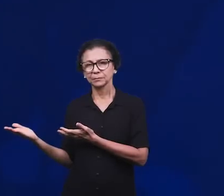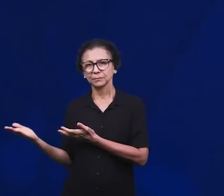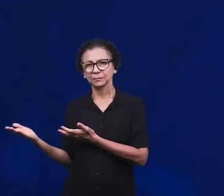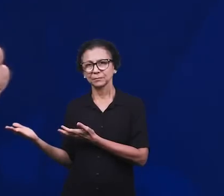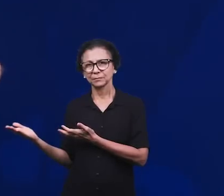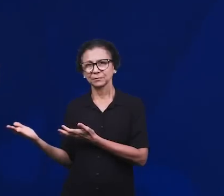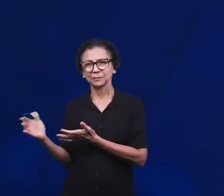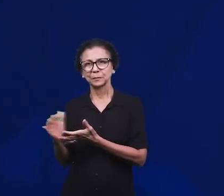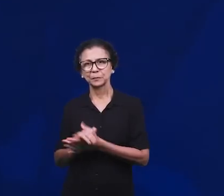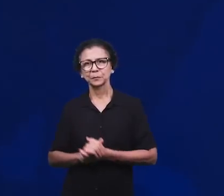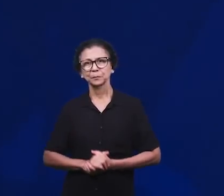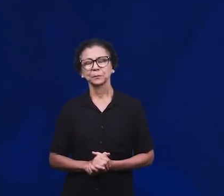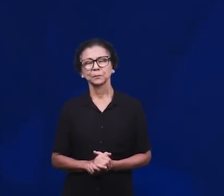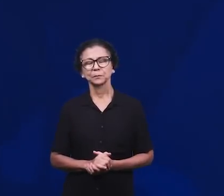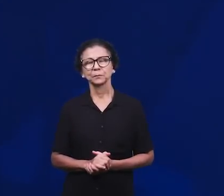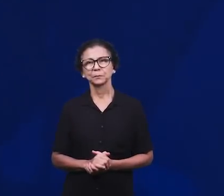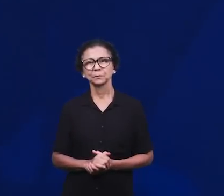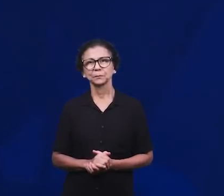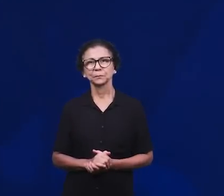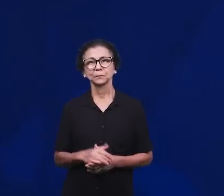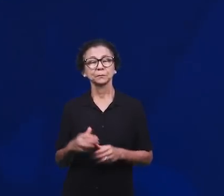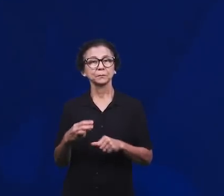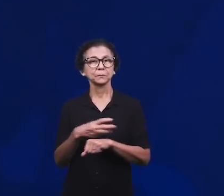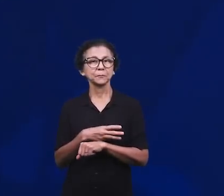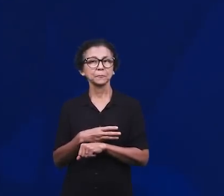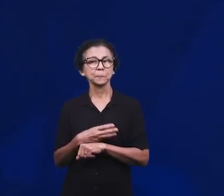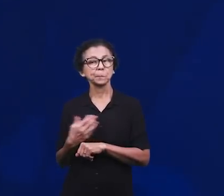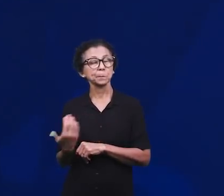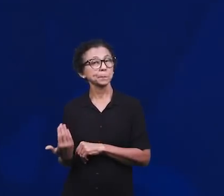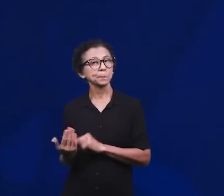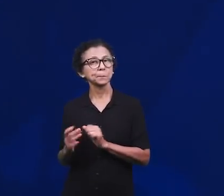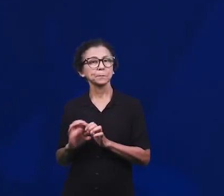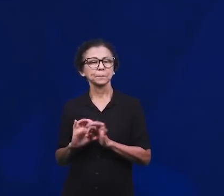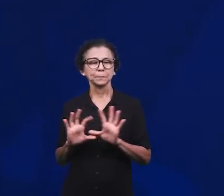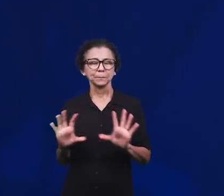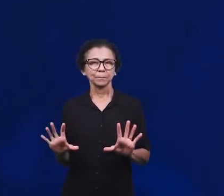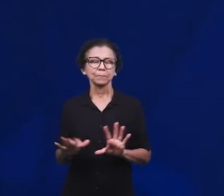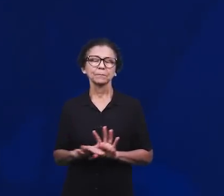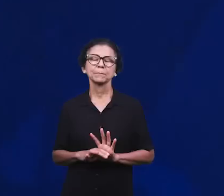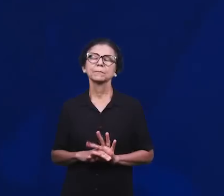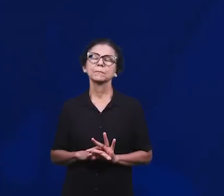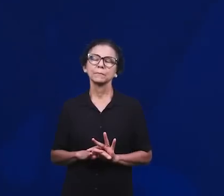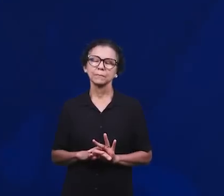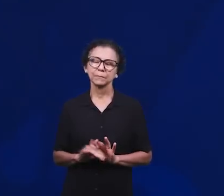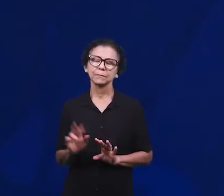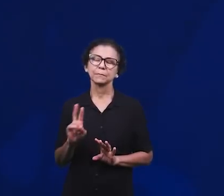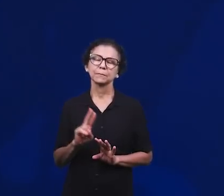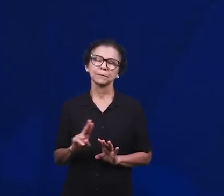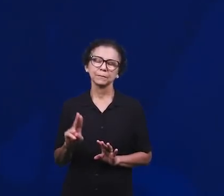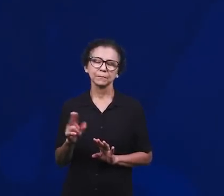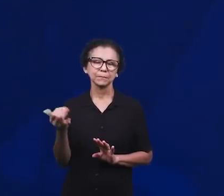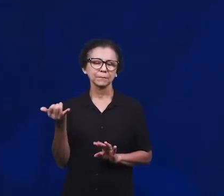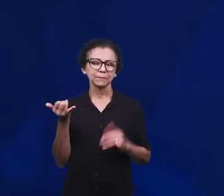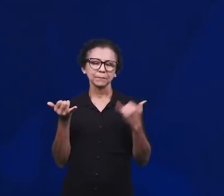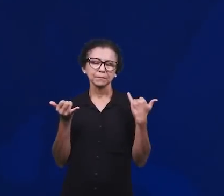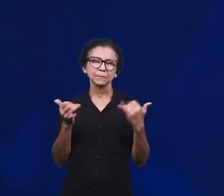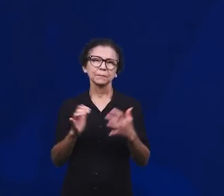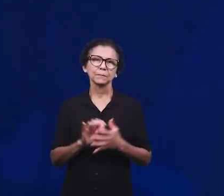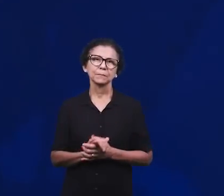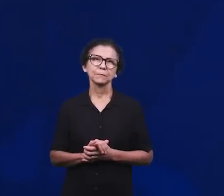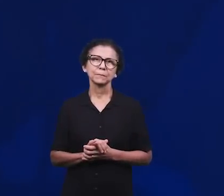o exterior está aqui o número que é o número do WhatsApp, que está à sua disposição também para você fazer a ligação por WhatsApp,